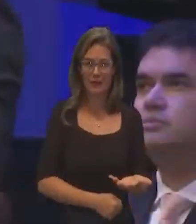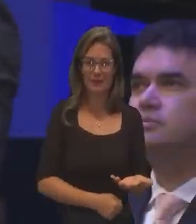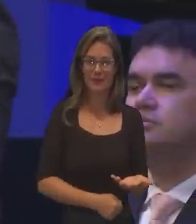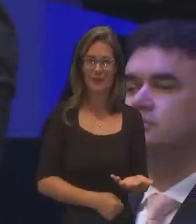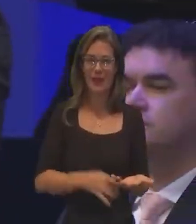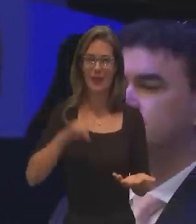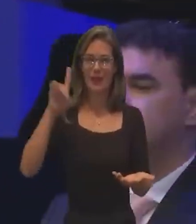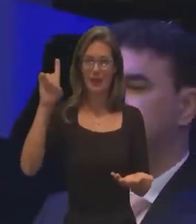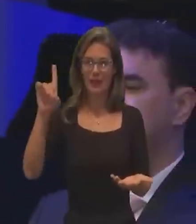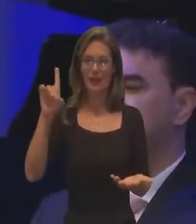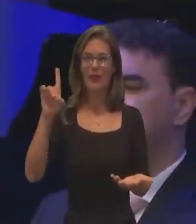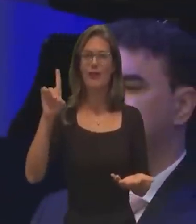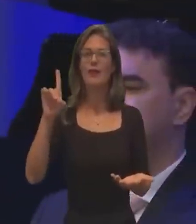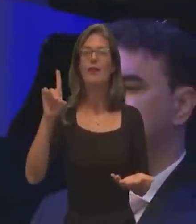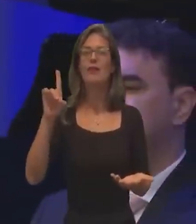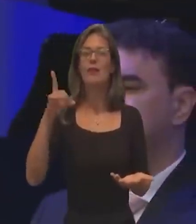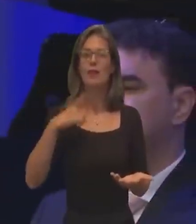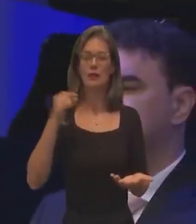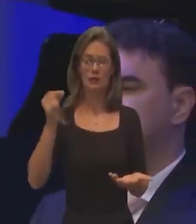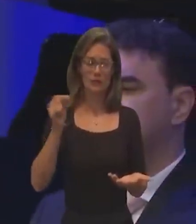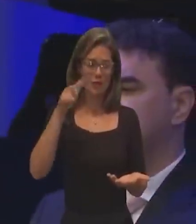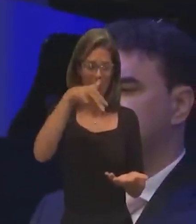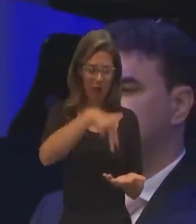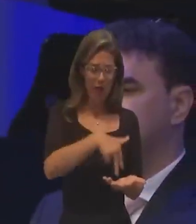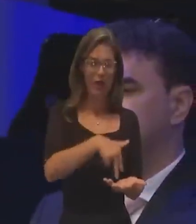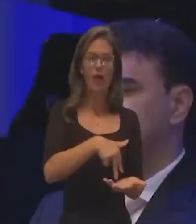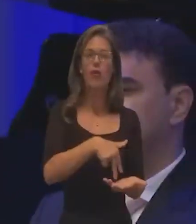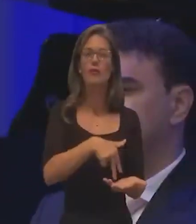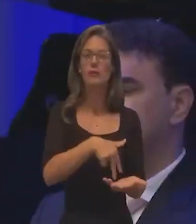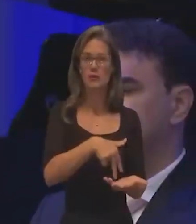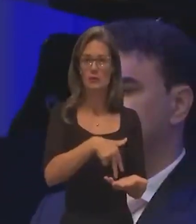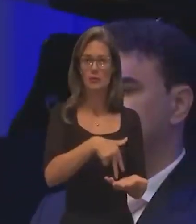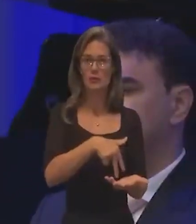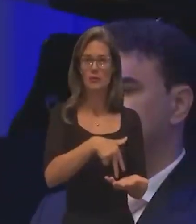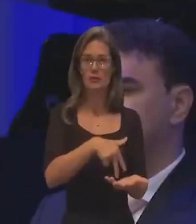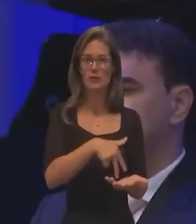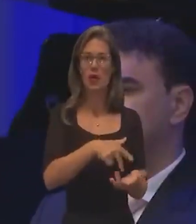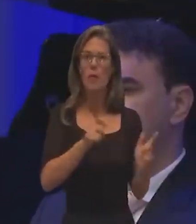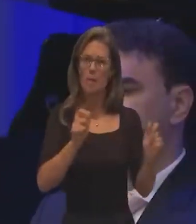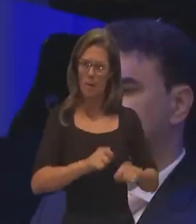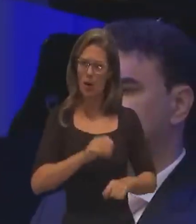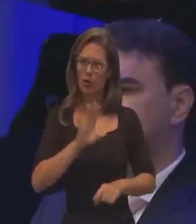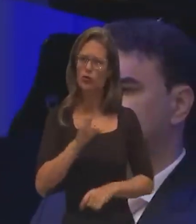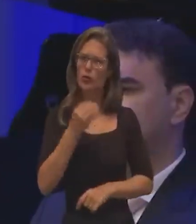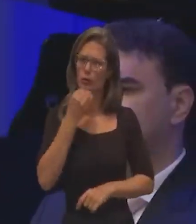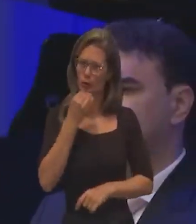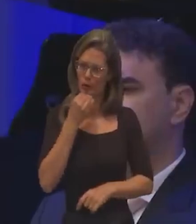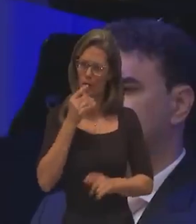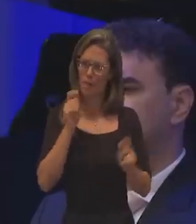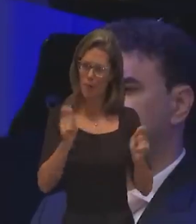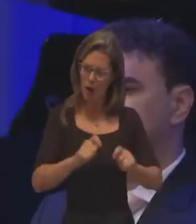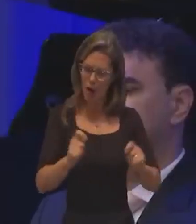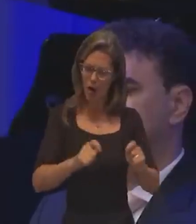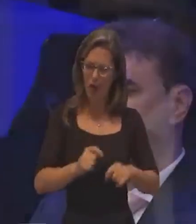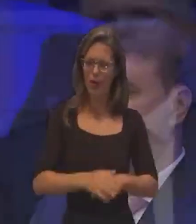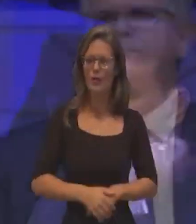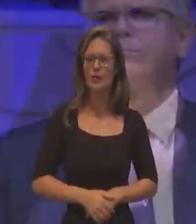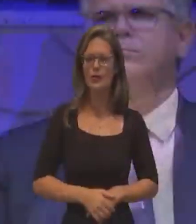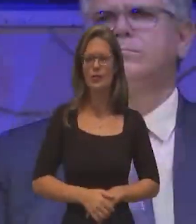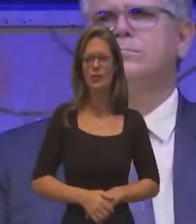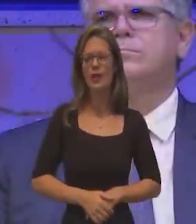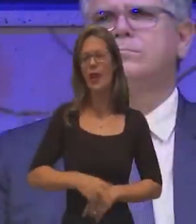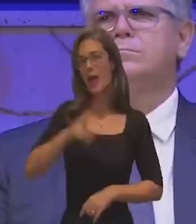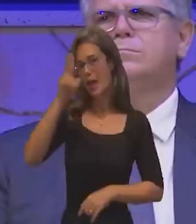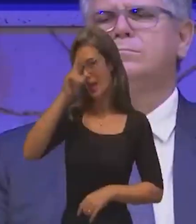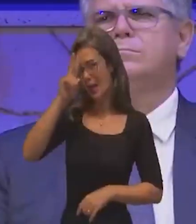colocados pelo Senhor, mas podemos desfrutar Lembra da árvore do conhecimento do bem